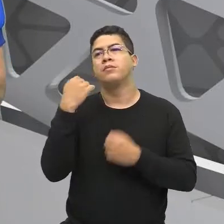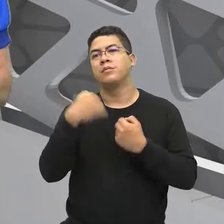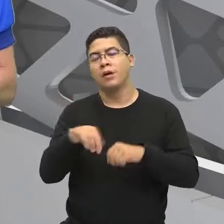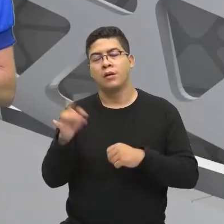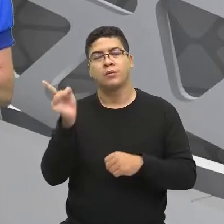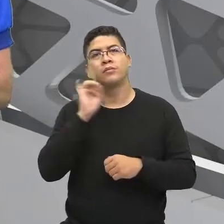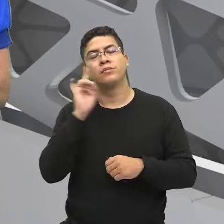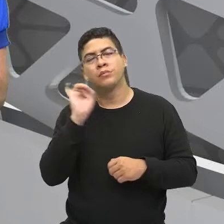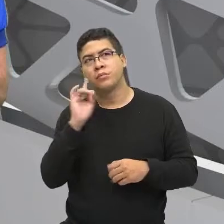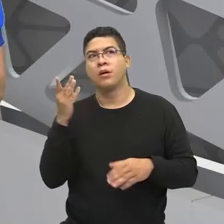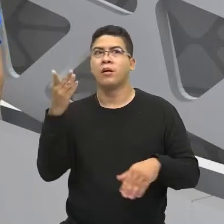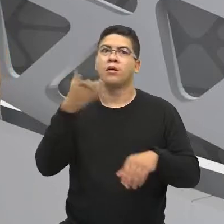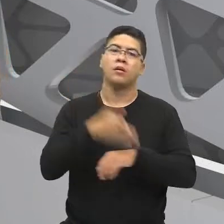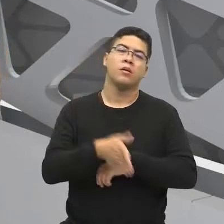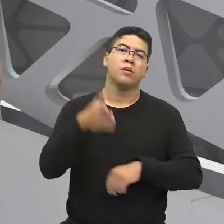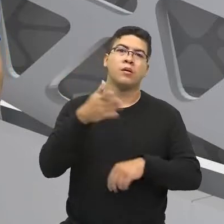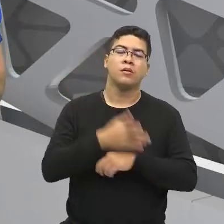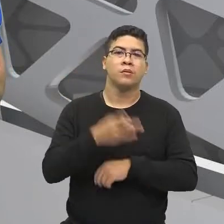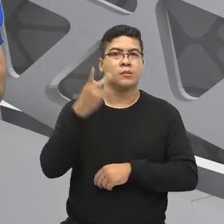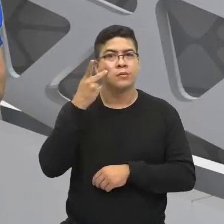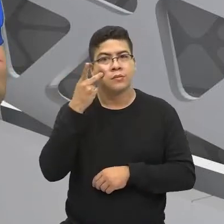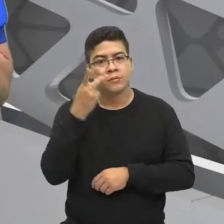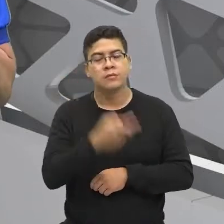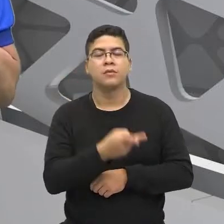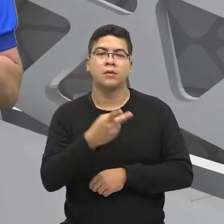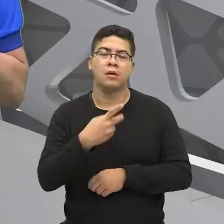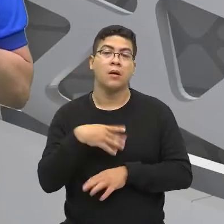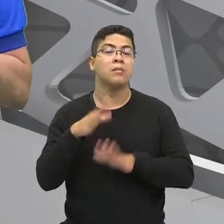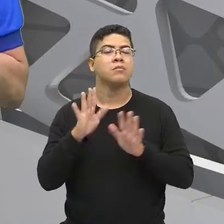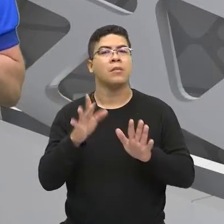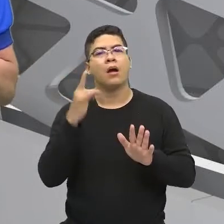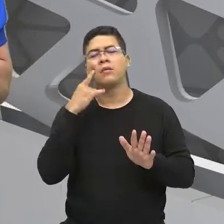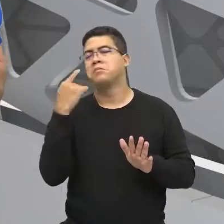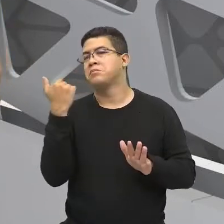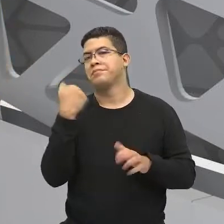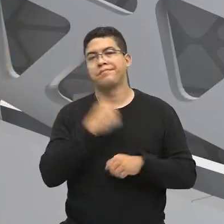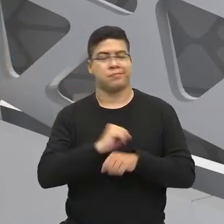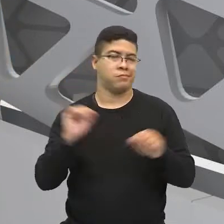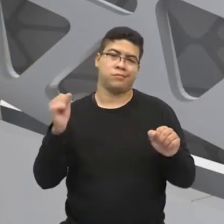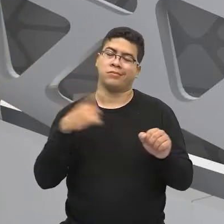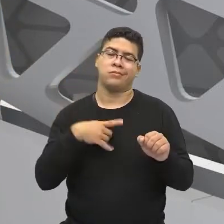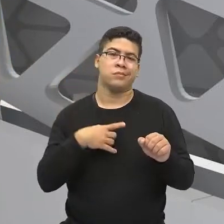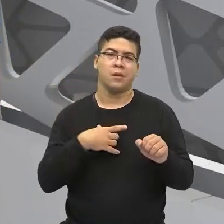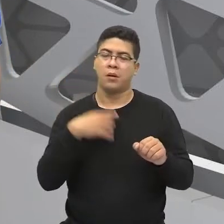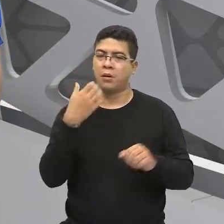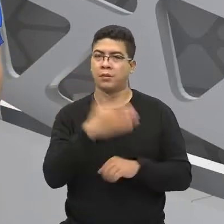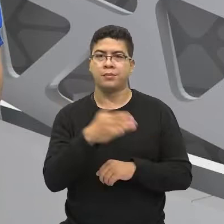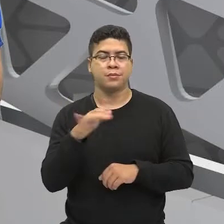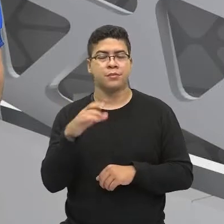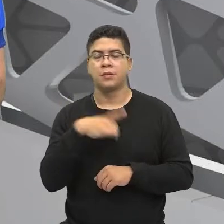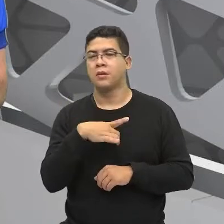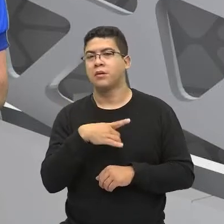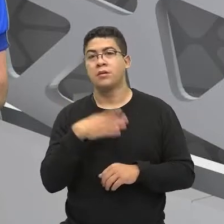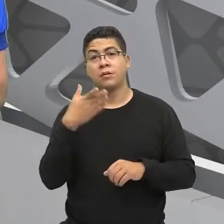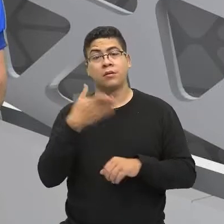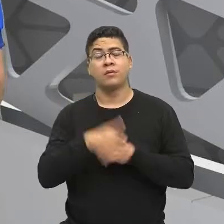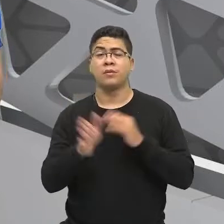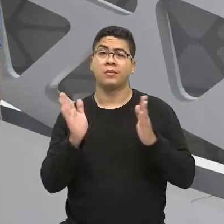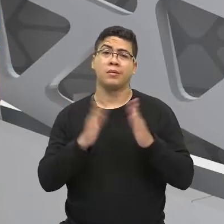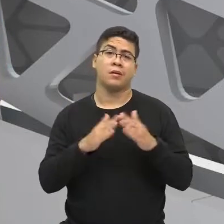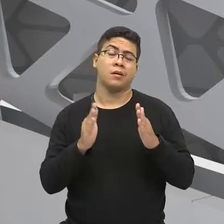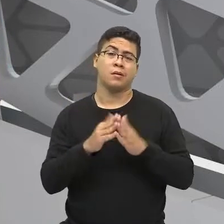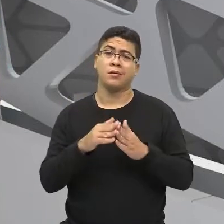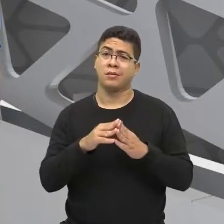dias, né, de visita na universidade, então não dava. Realmente ele ficou um tempo em casa e ele